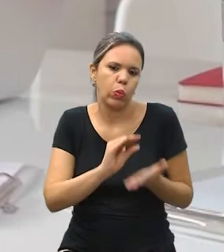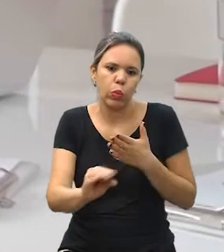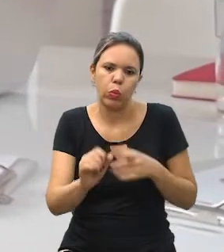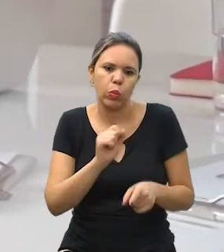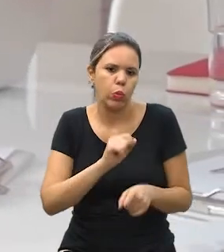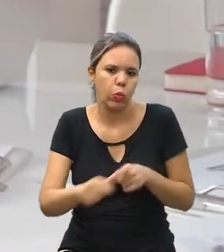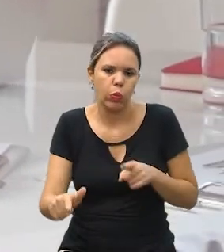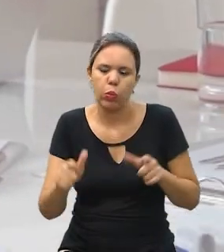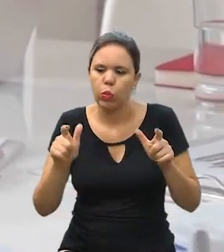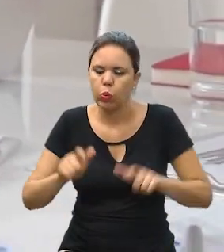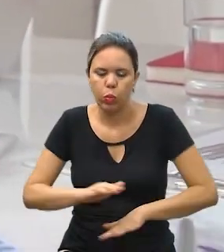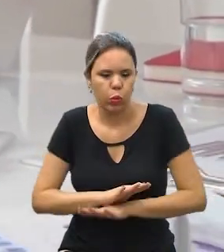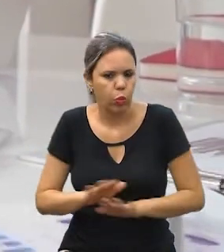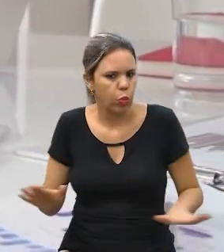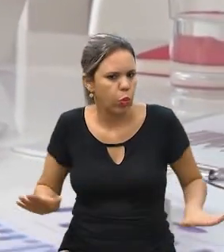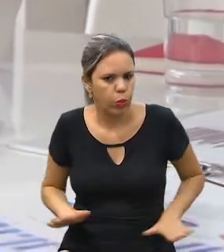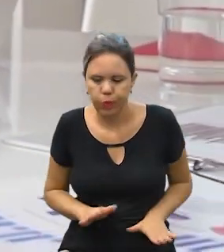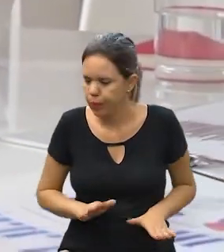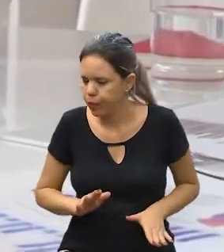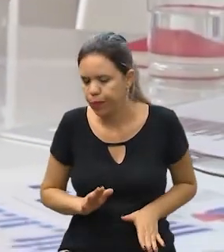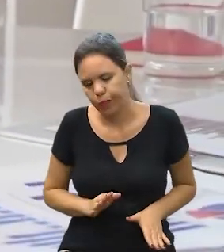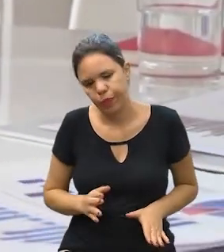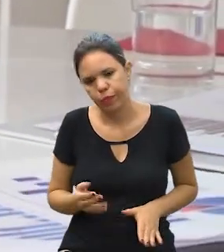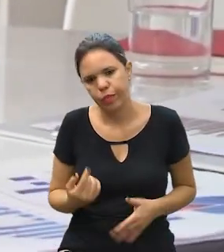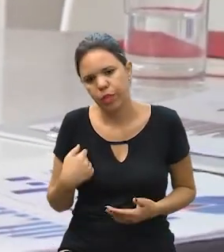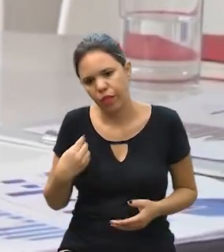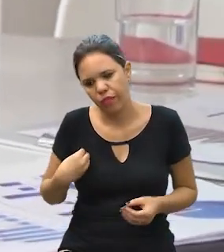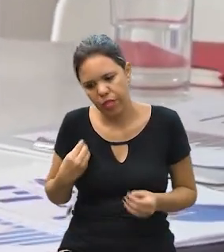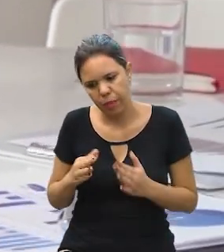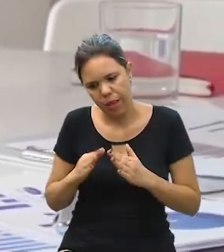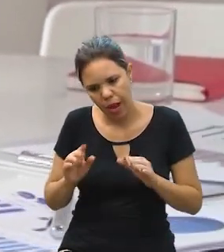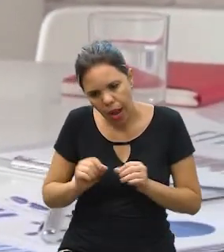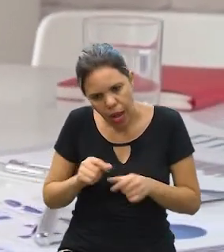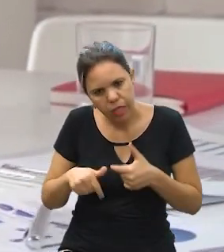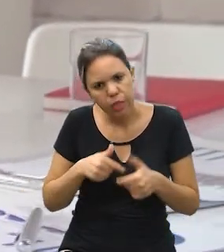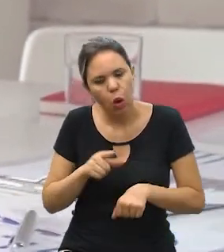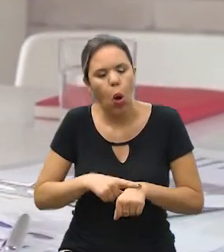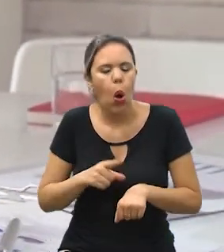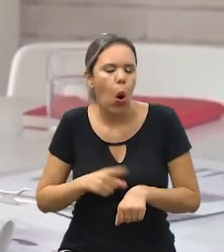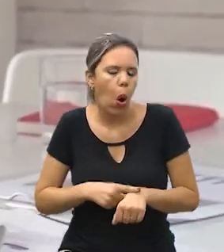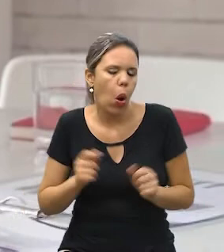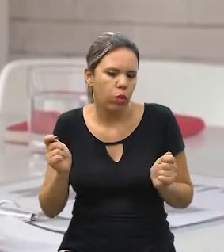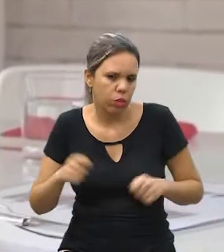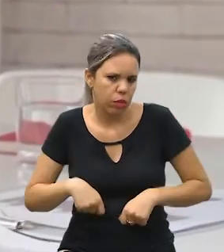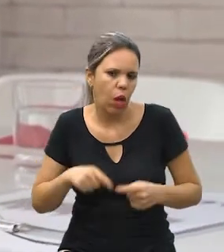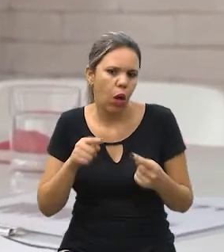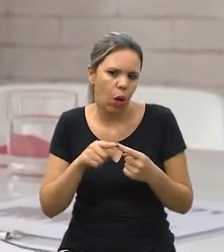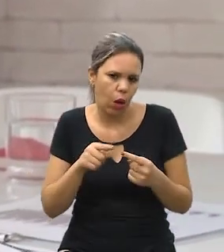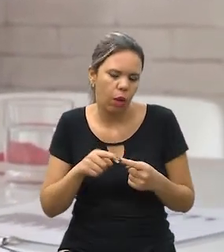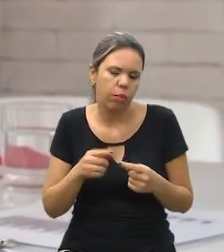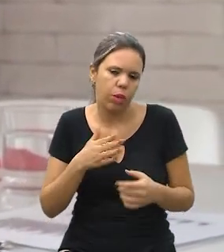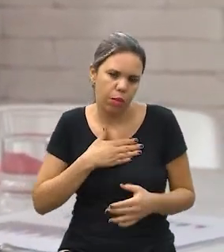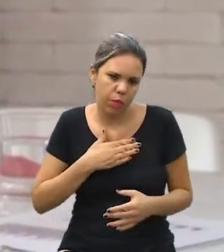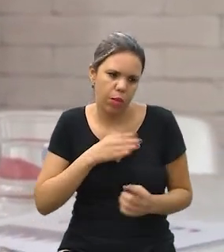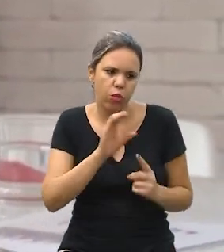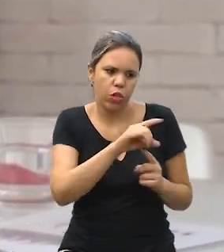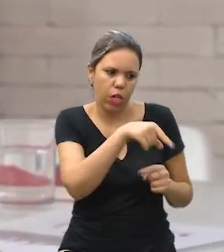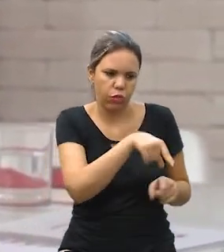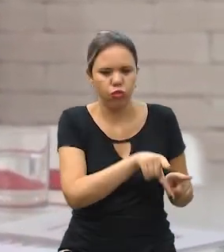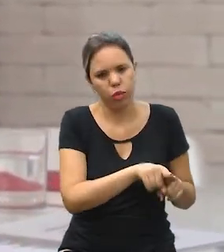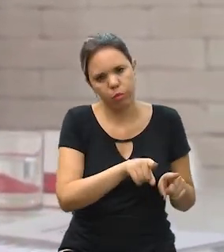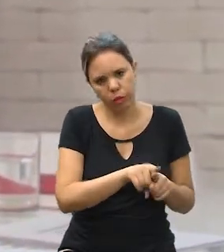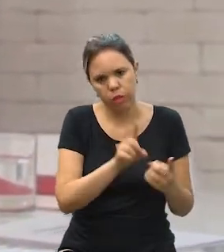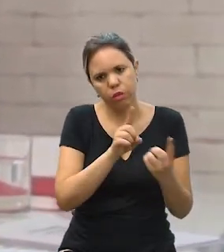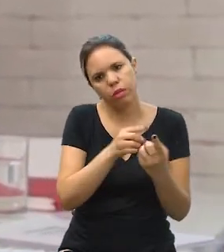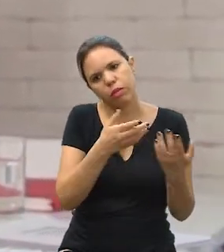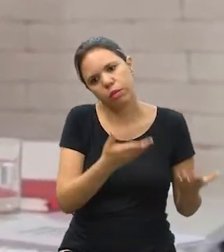num ponto, não preciso pagar aluguel, isso é uma coisa que eu faço da minha casa, no horário que for conveniente para mim e para o meu cliente, atendo o